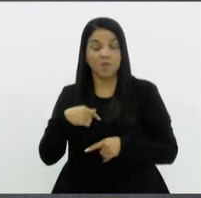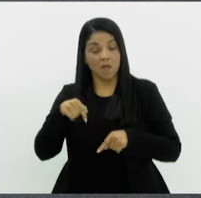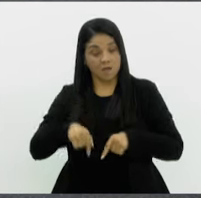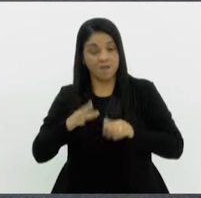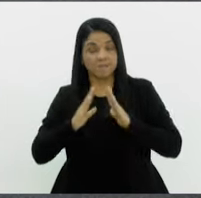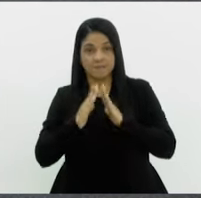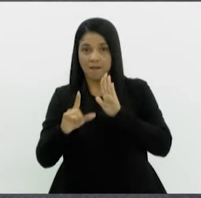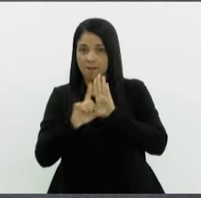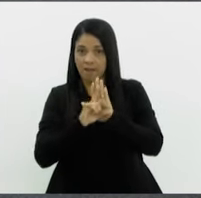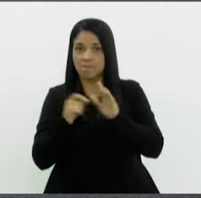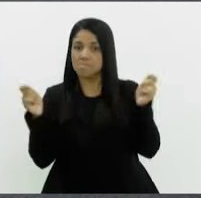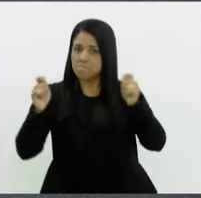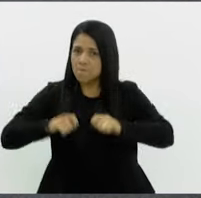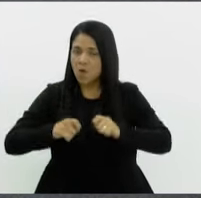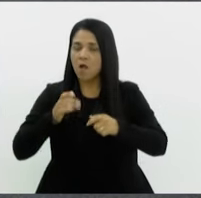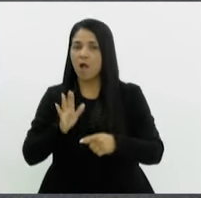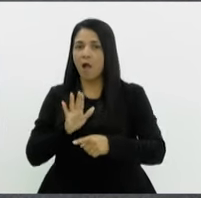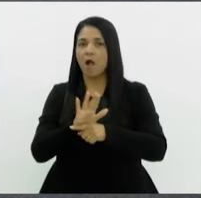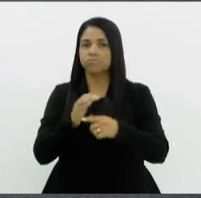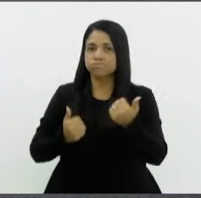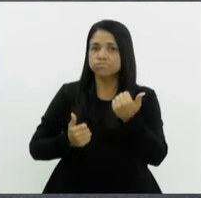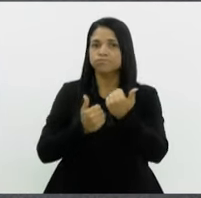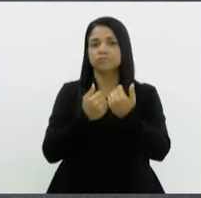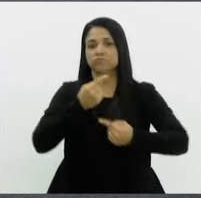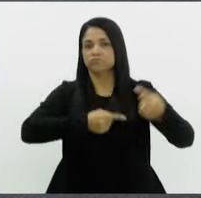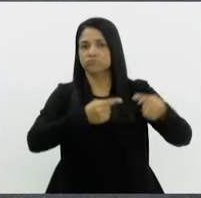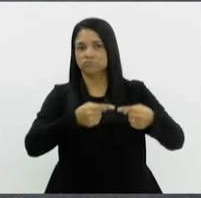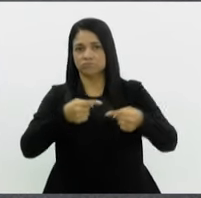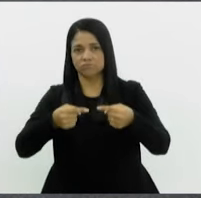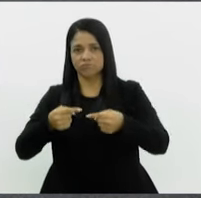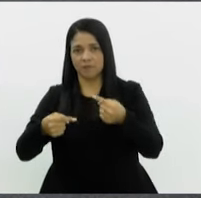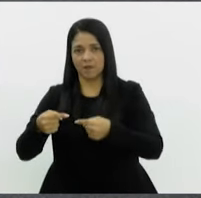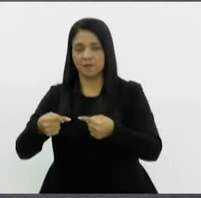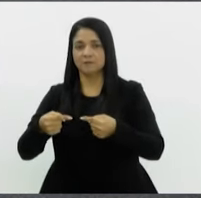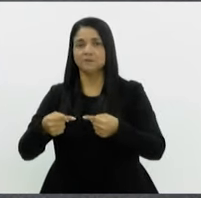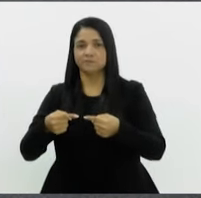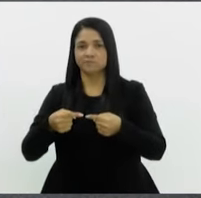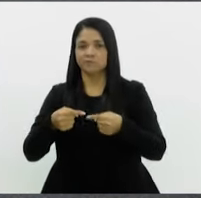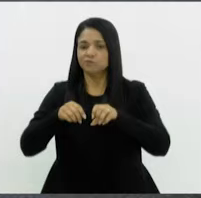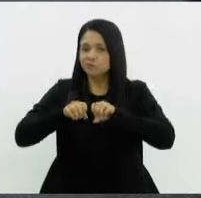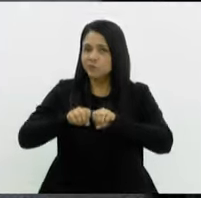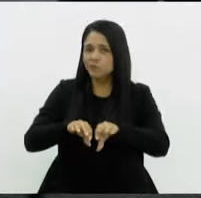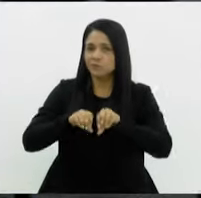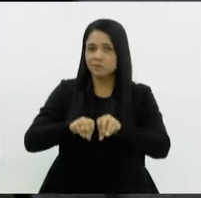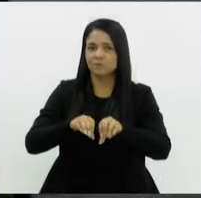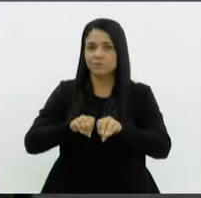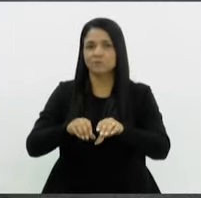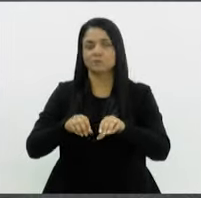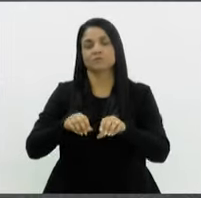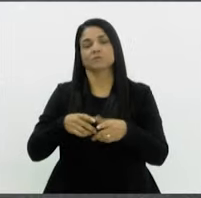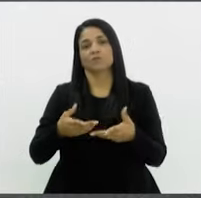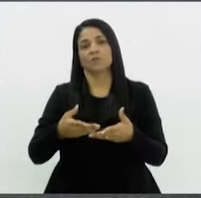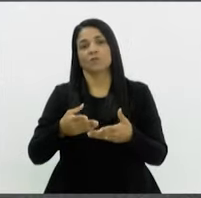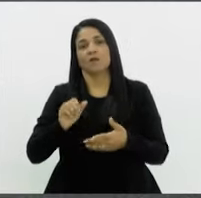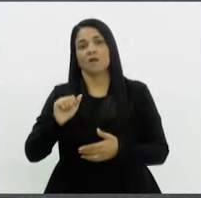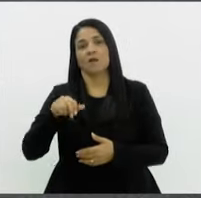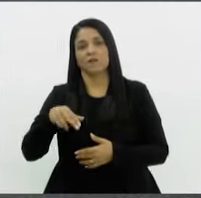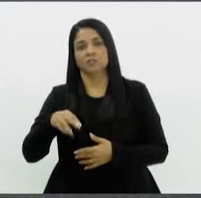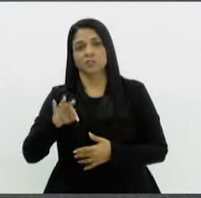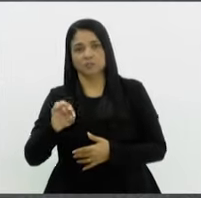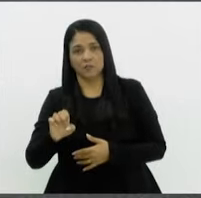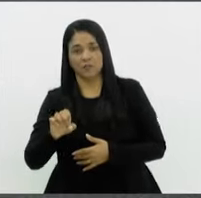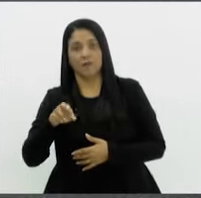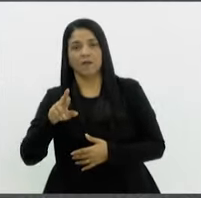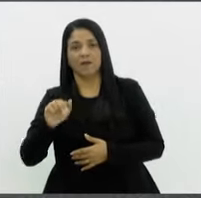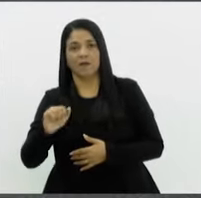Legislativa também pode contribuir para esses debates a partir de uma educação antirracista. Então, senhor presidente,